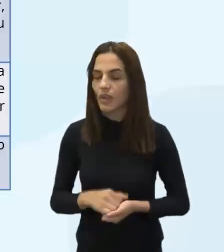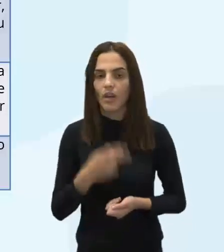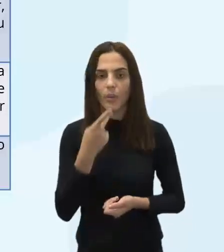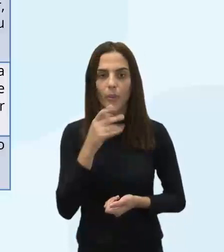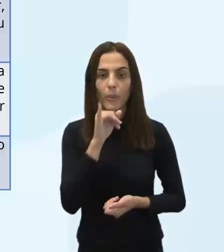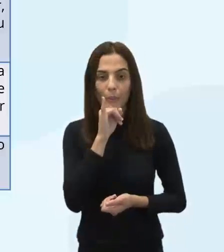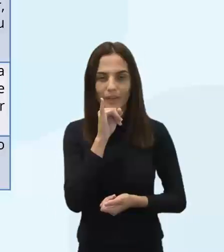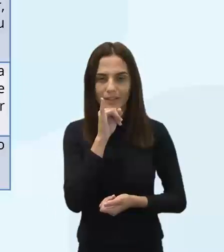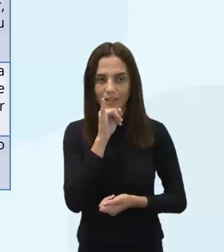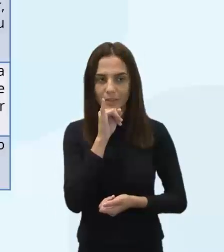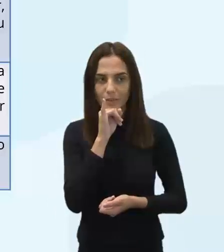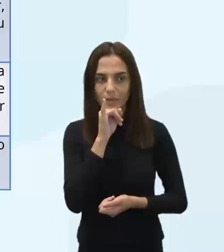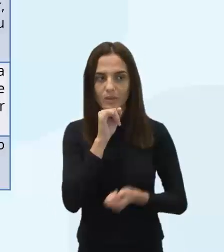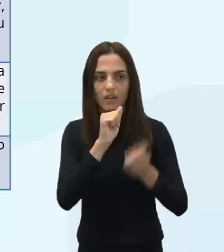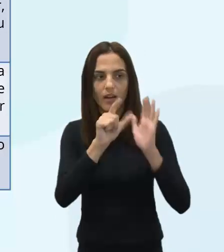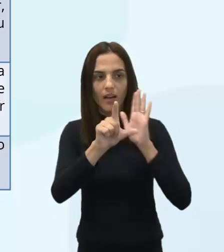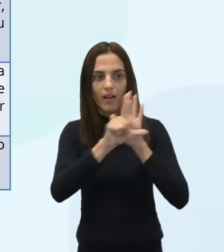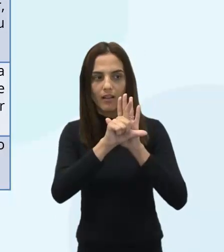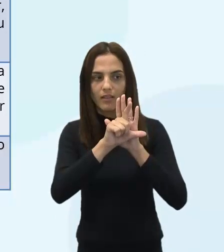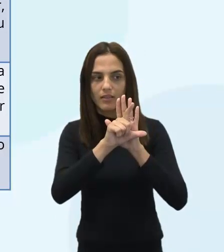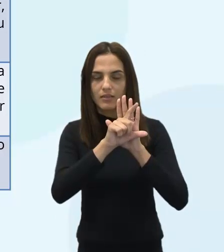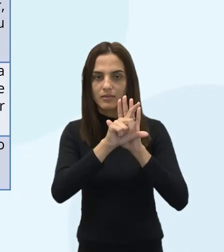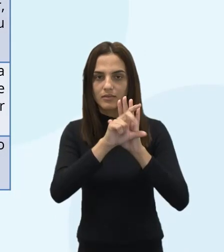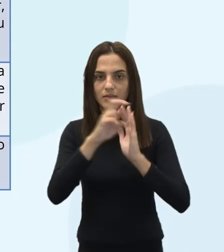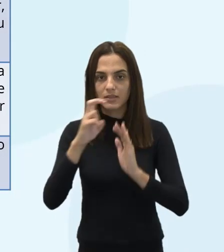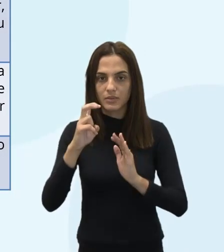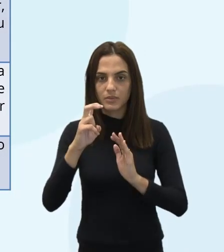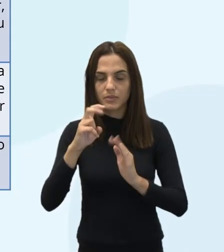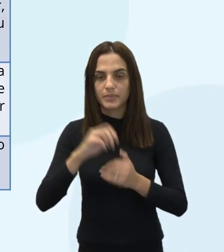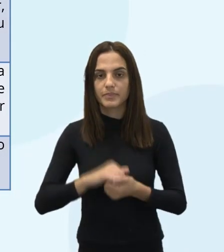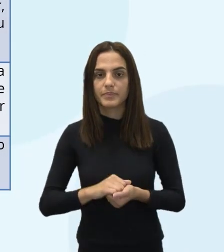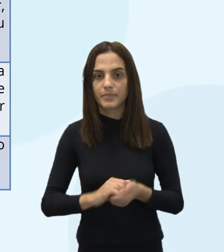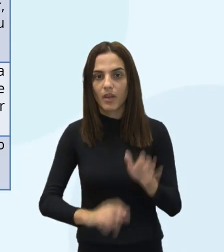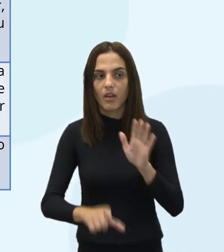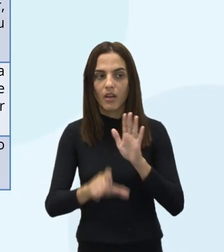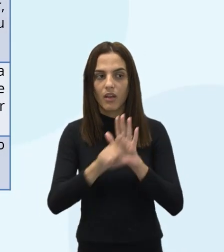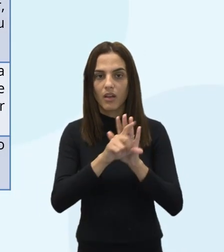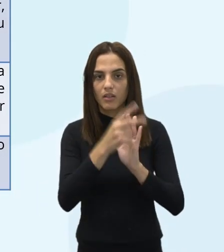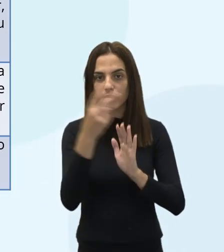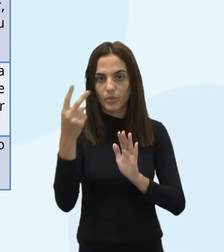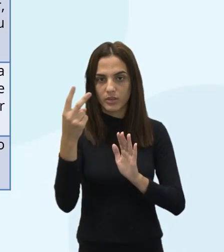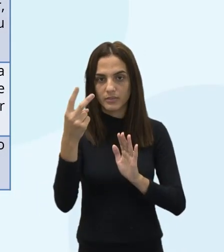o artigo 5º, né? A gente cita o artigo 2,